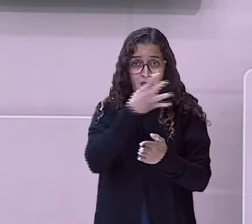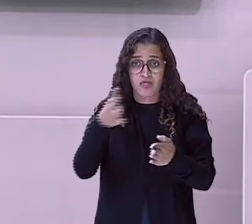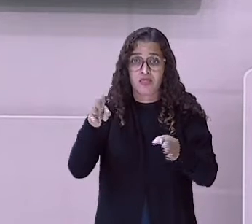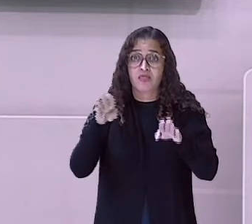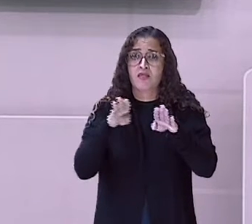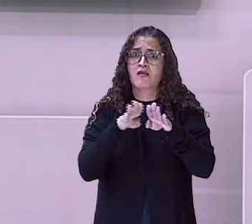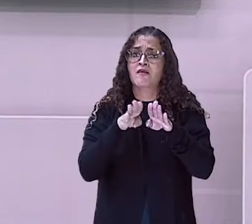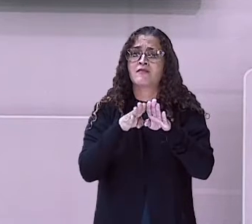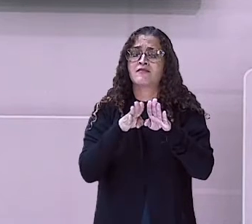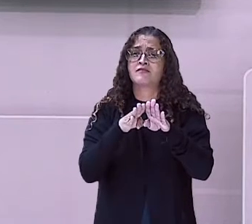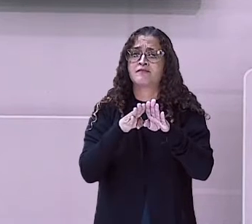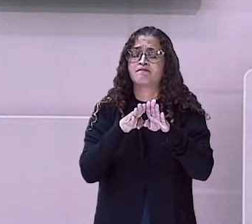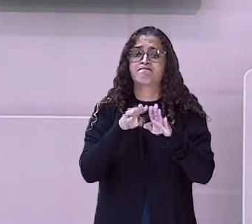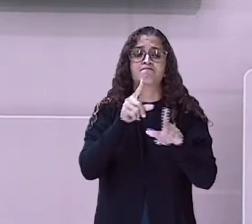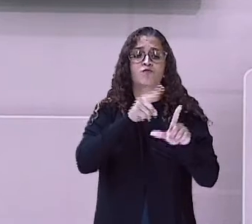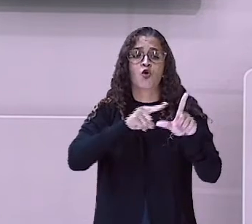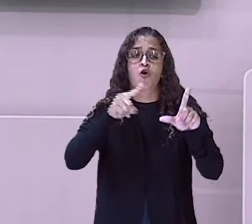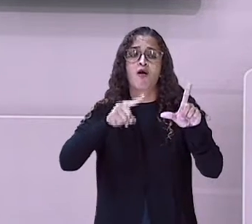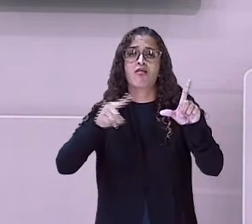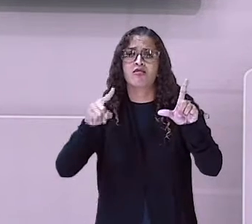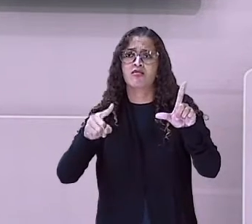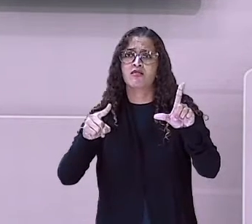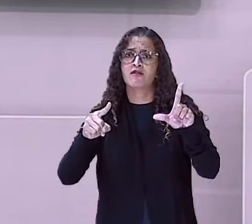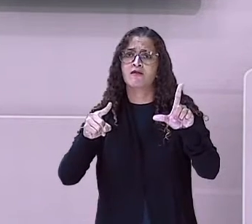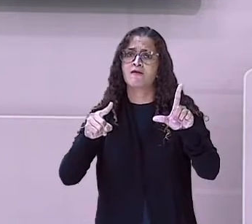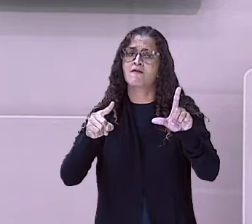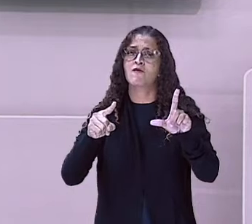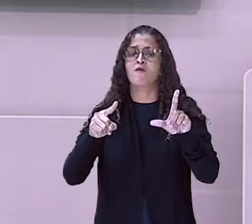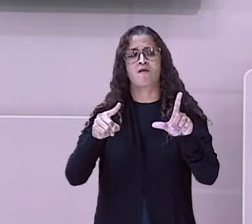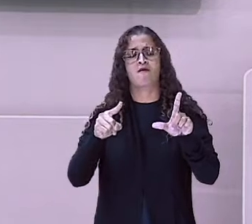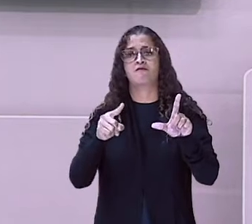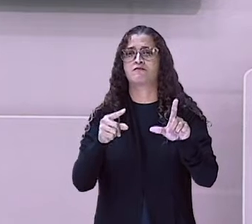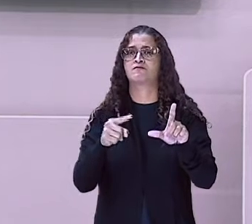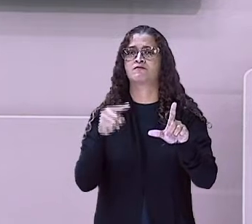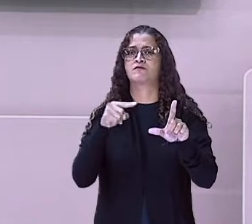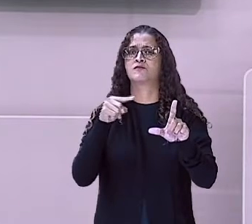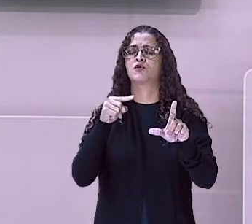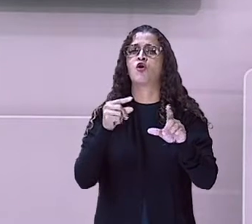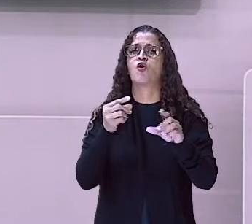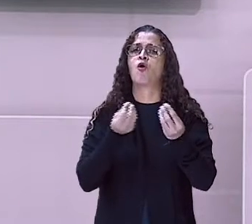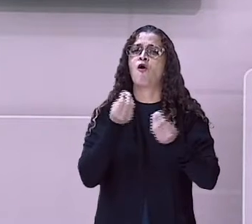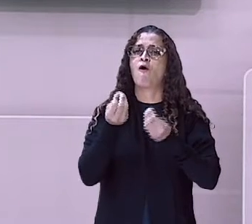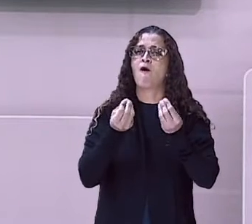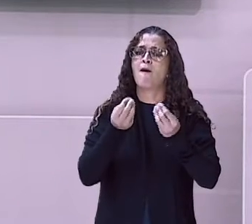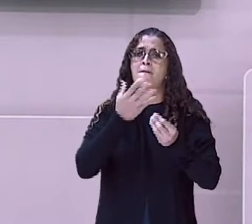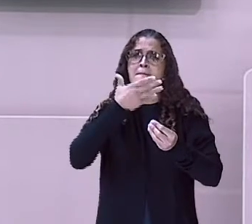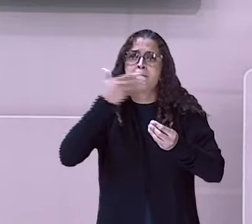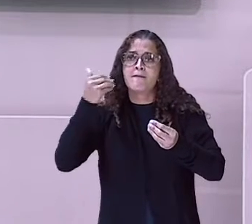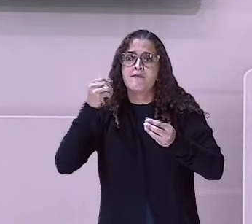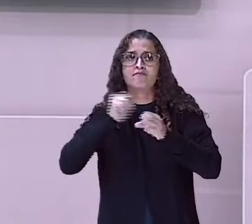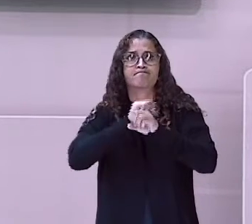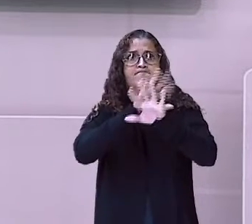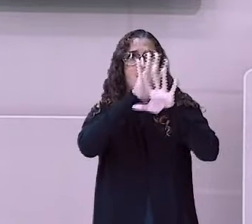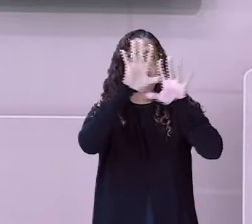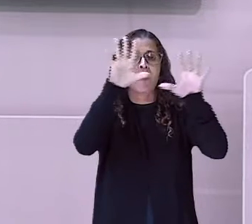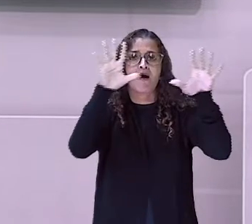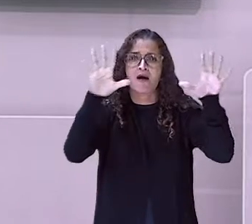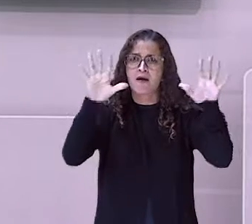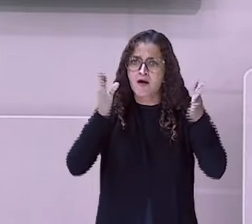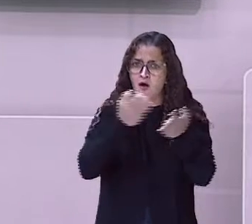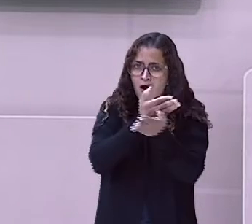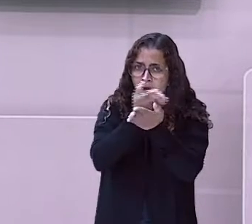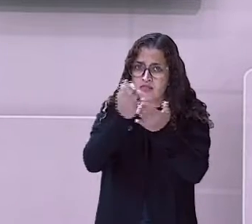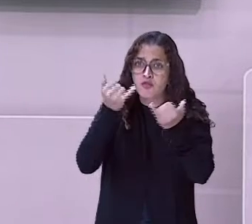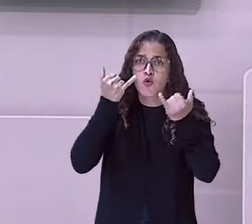de uma forma mais explicativa. Então, é de uma forma mais simples de ver uma